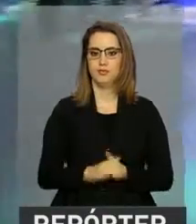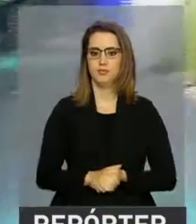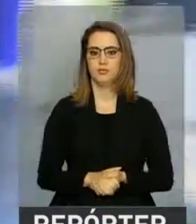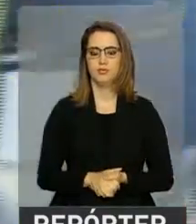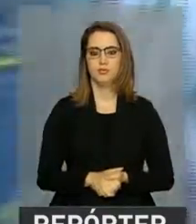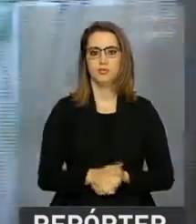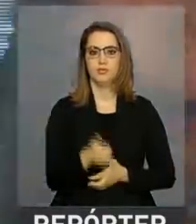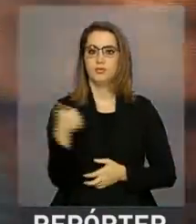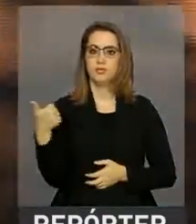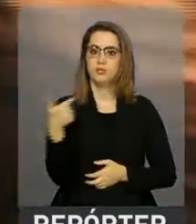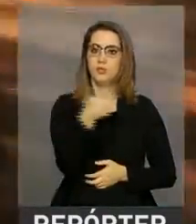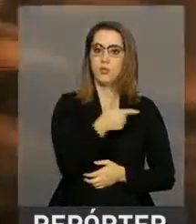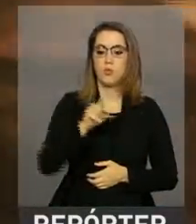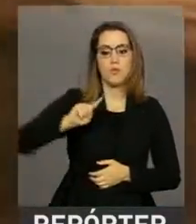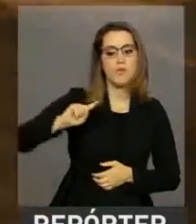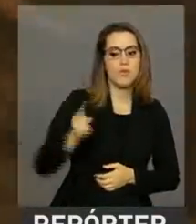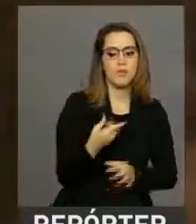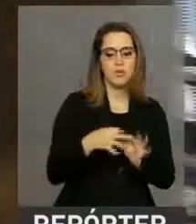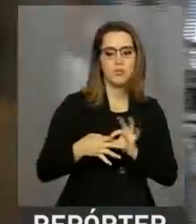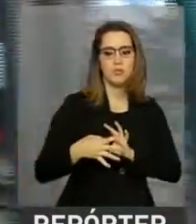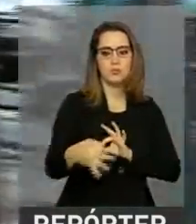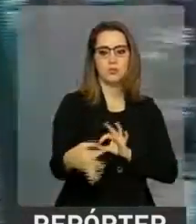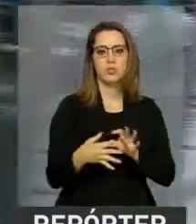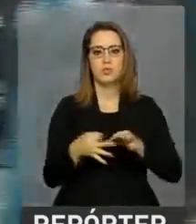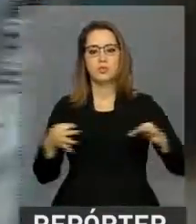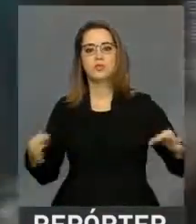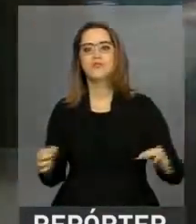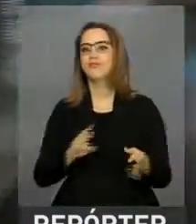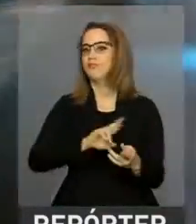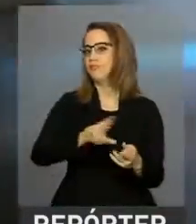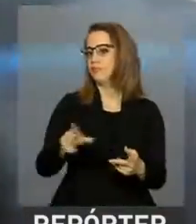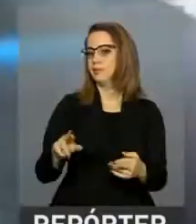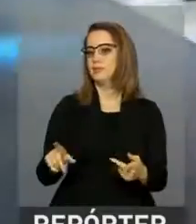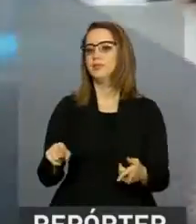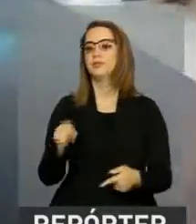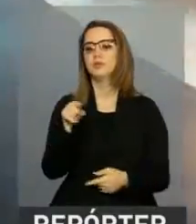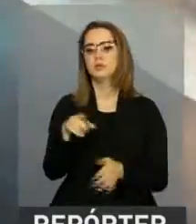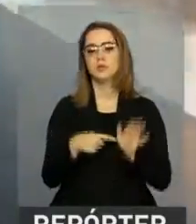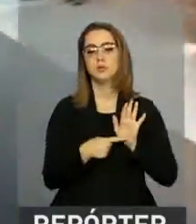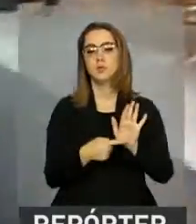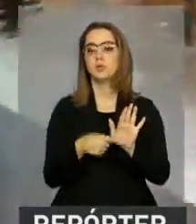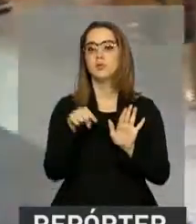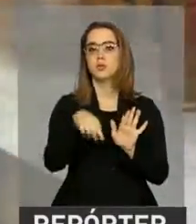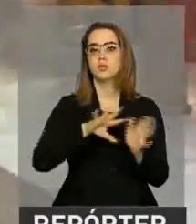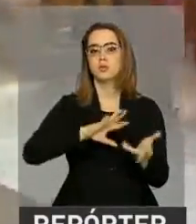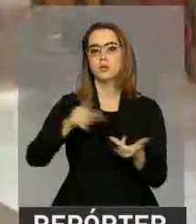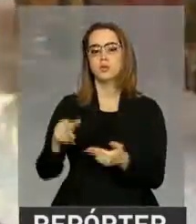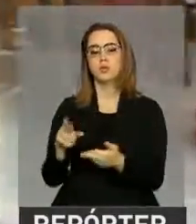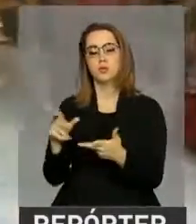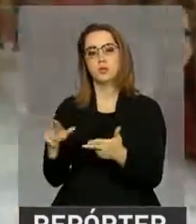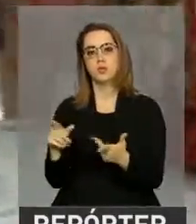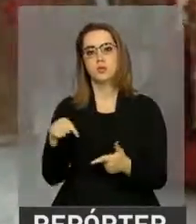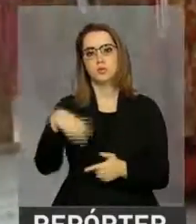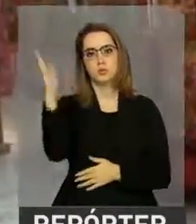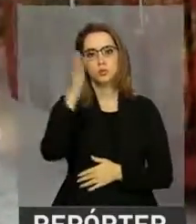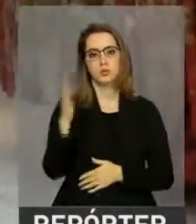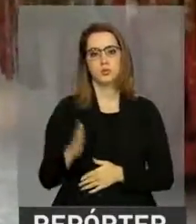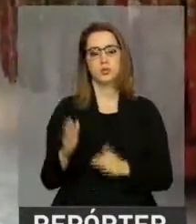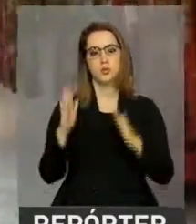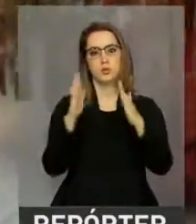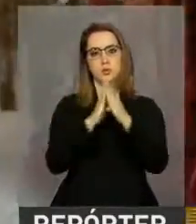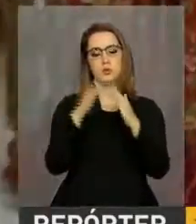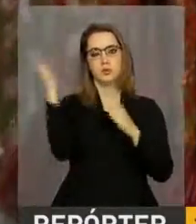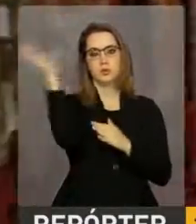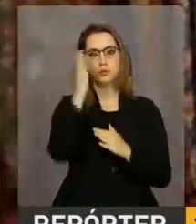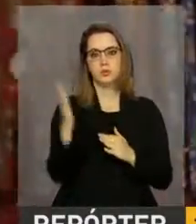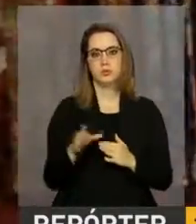12 mil metros quadrados de muitas atrações que mostram ao mundo a diversidade brasileira. Esta é a Casa Brasil, que vai funcionar